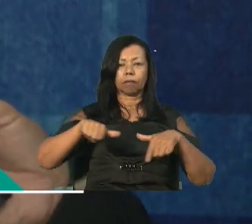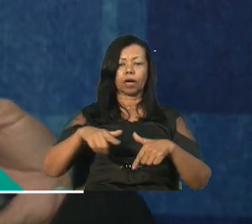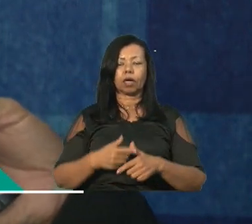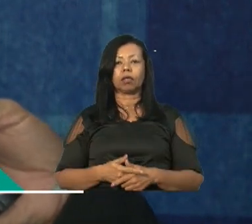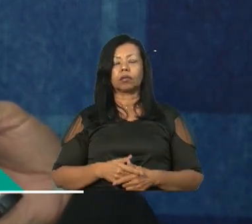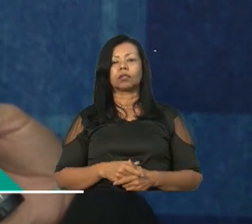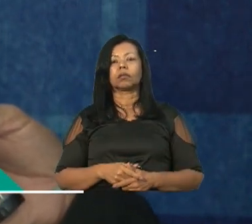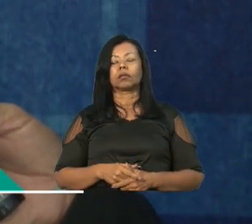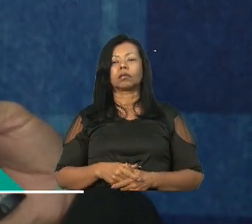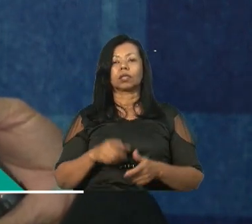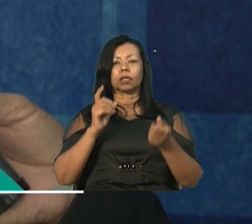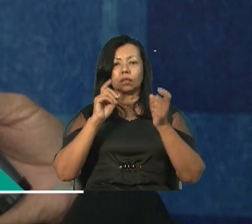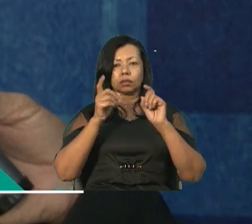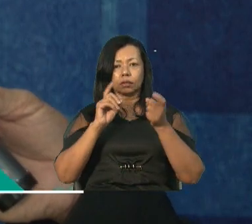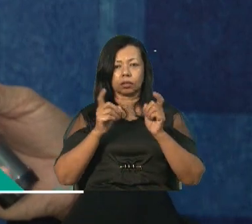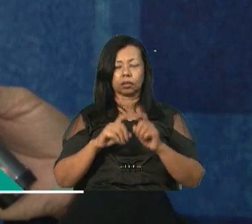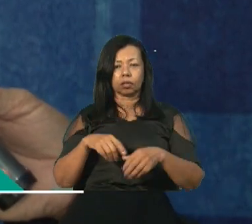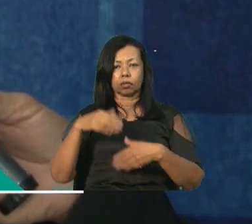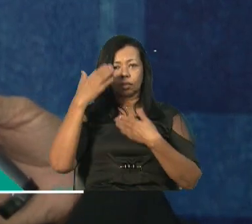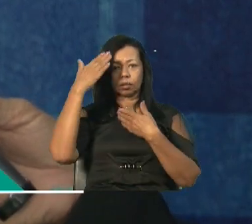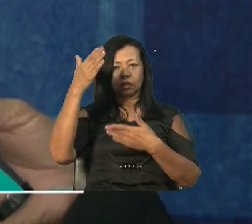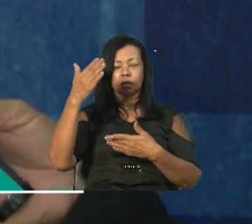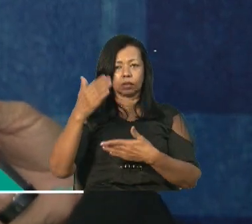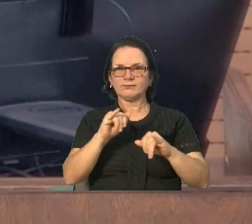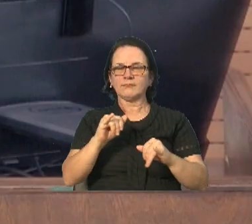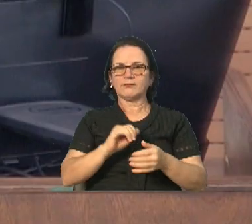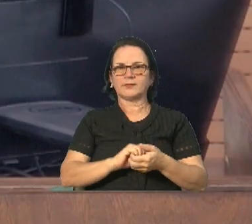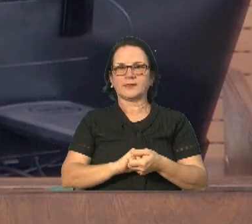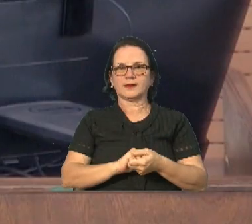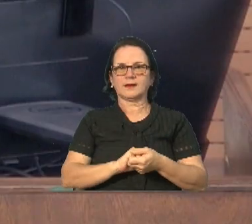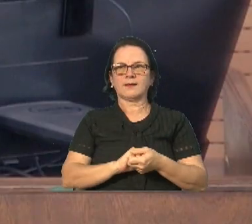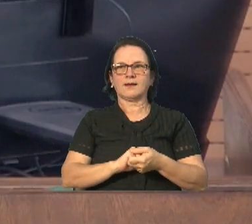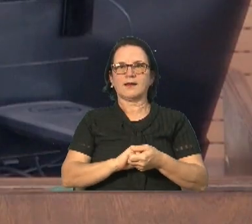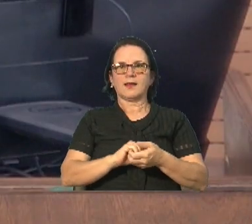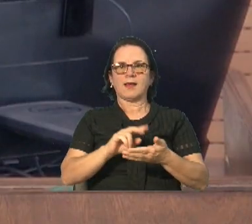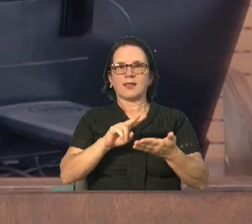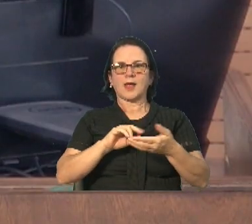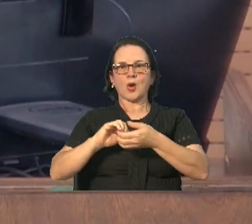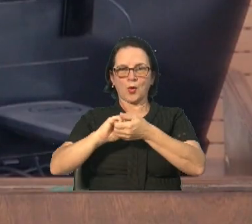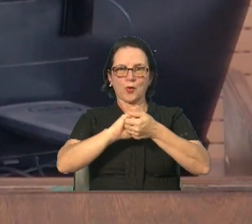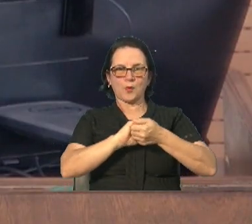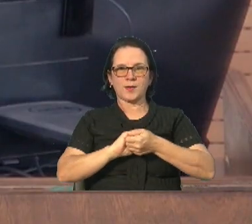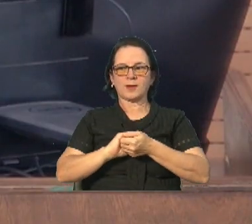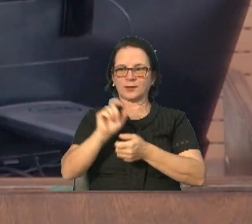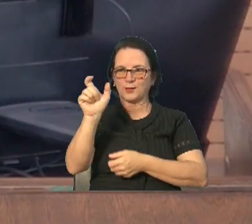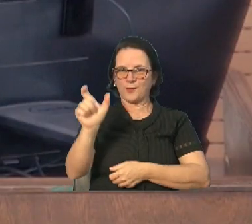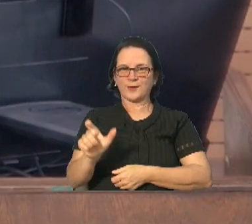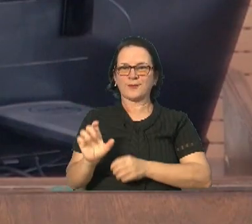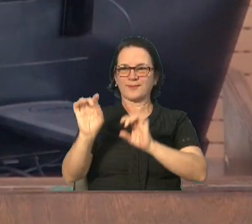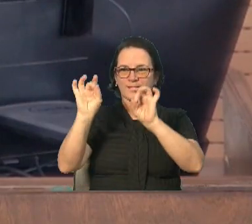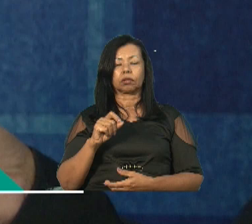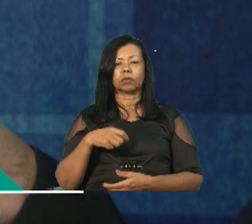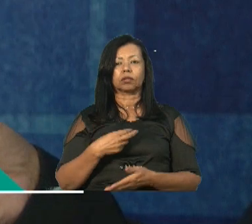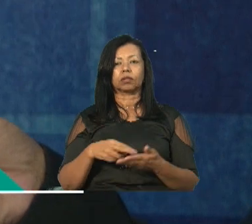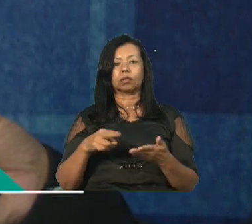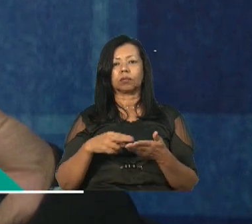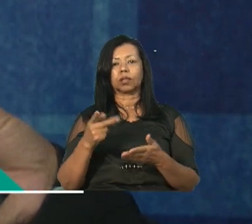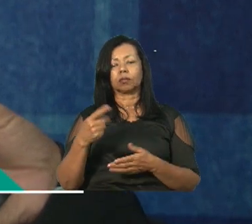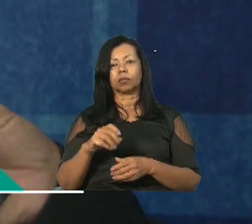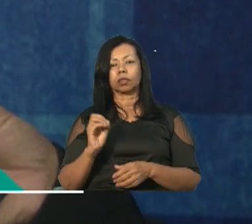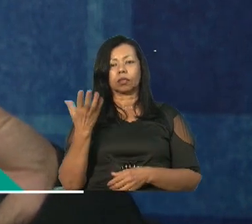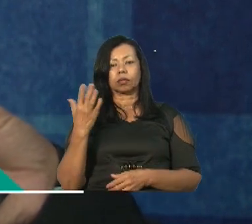Eu acho que esse ato solene, agradeço o vereador Tinho, por ter entendido e ter provocado o requerimento para que o